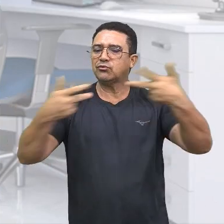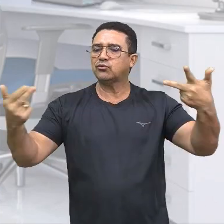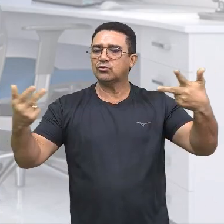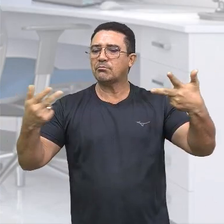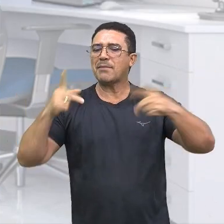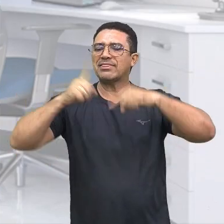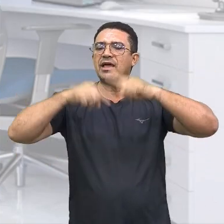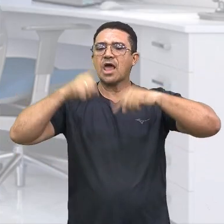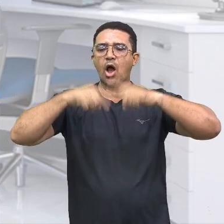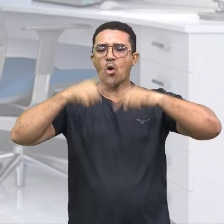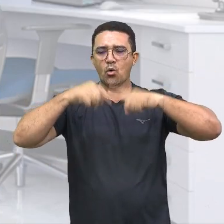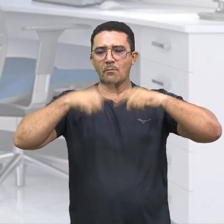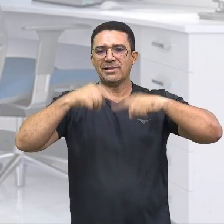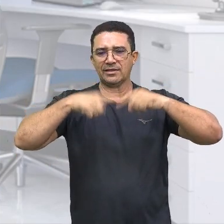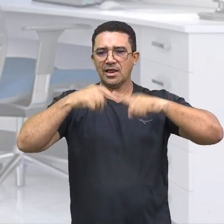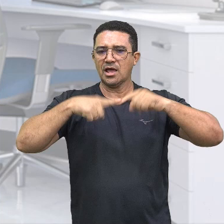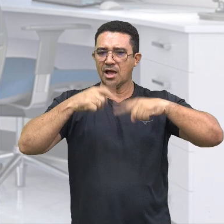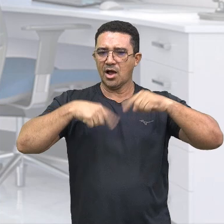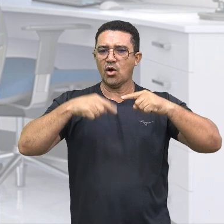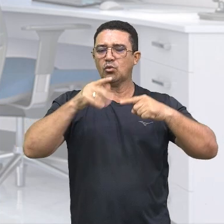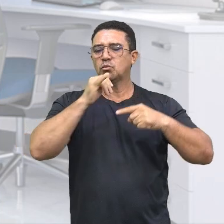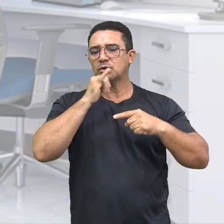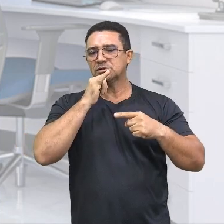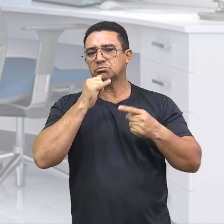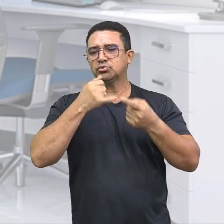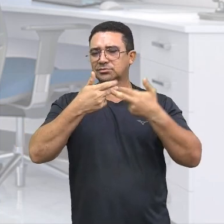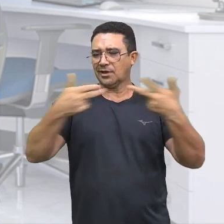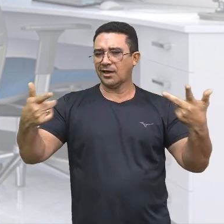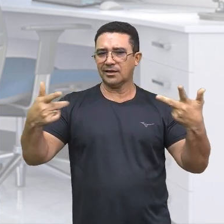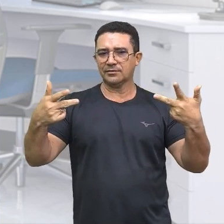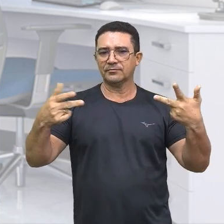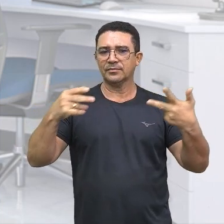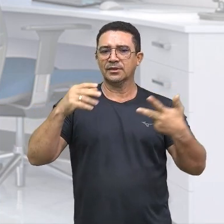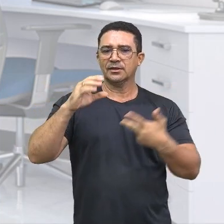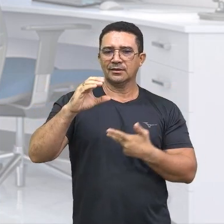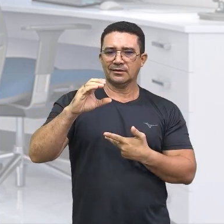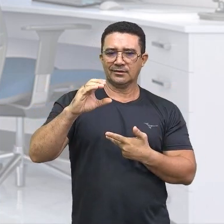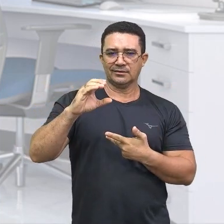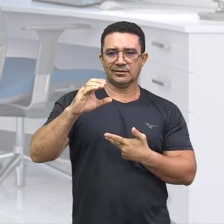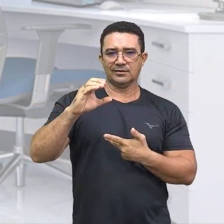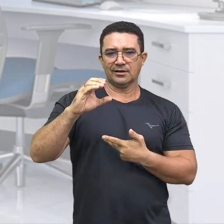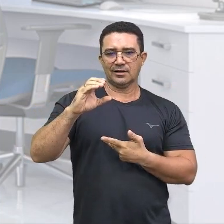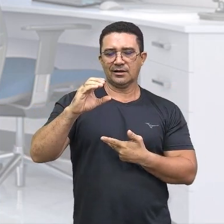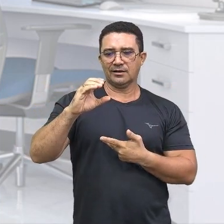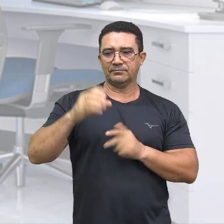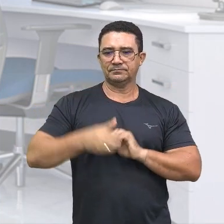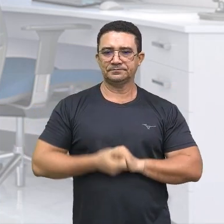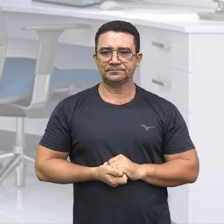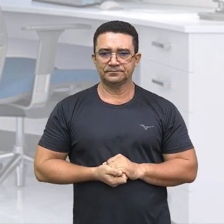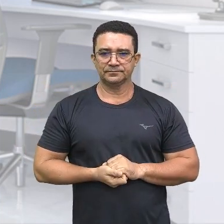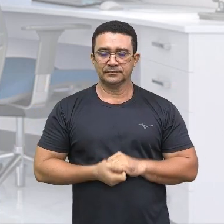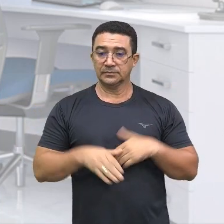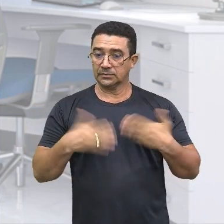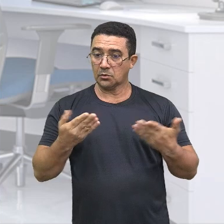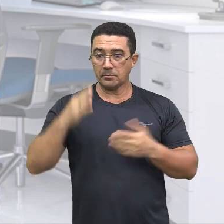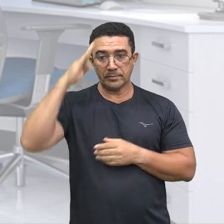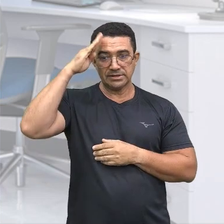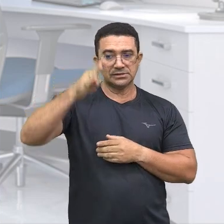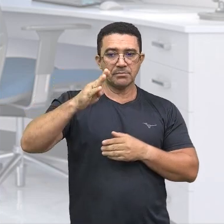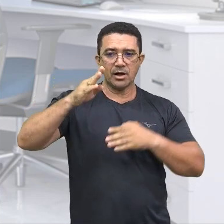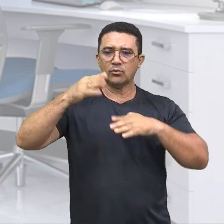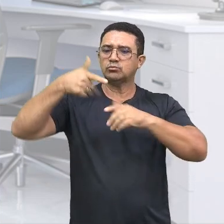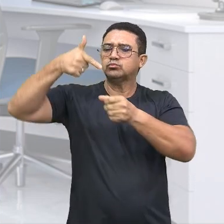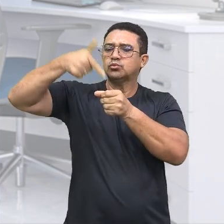ou seja, aqueles compostos que apresentam o elemento químico carbono em sua estrutura. Os principais combustíveis